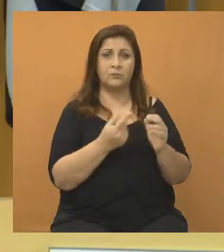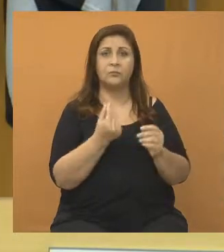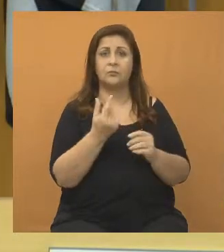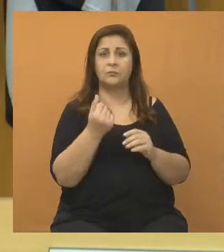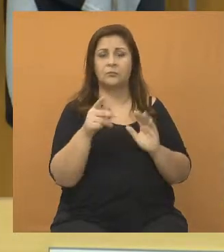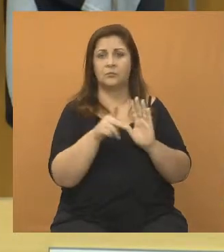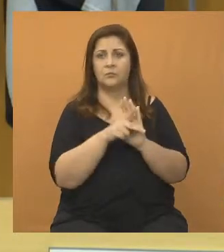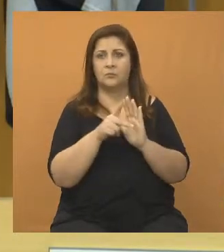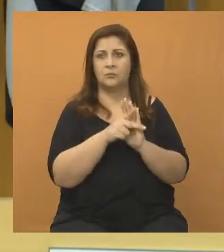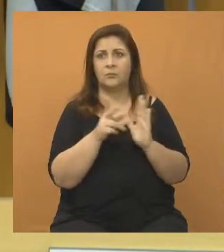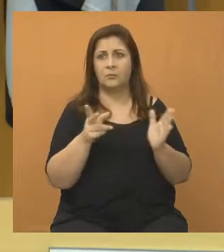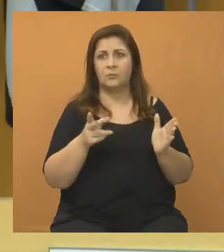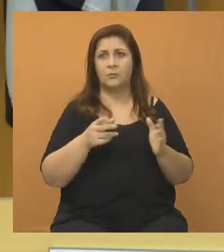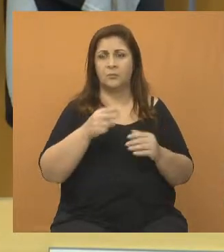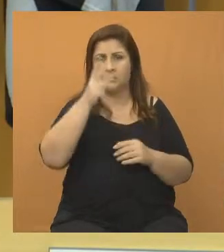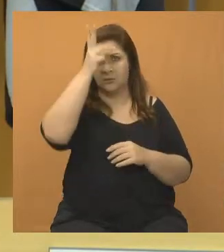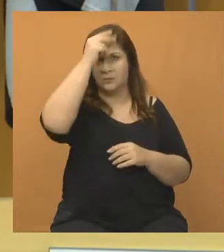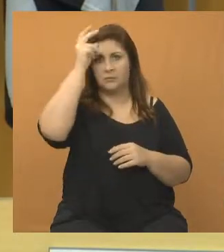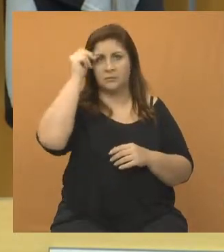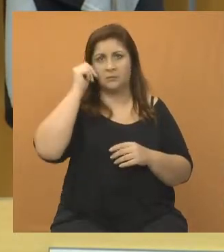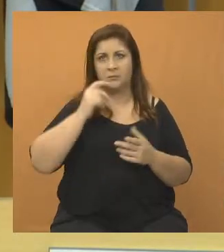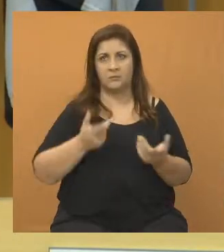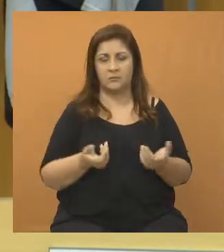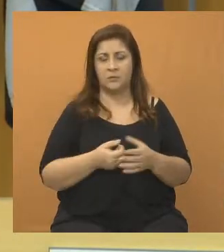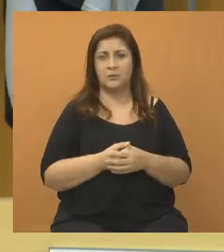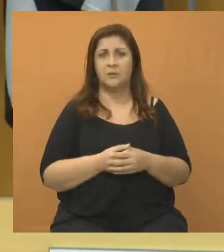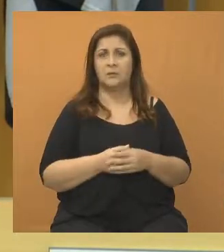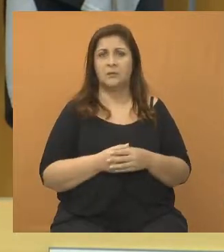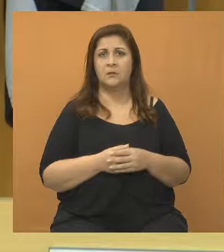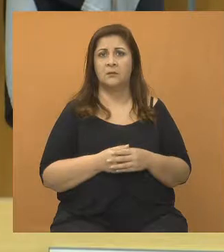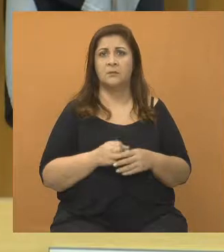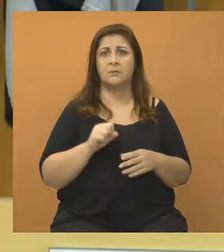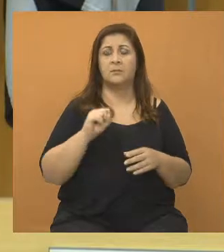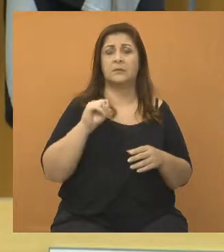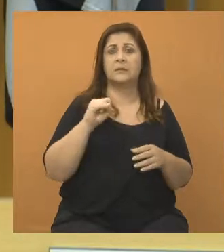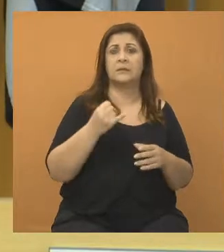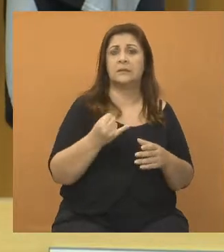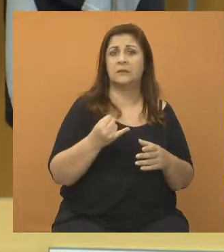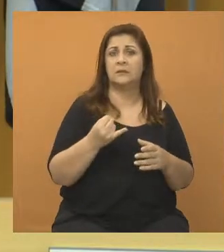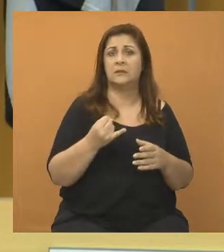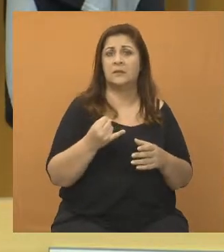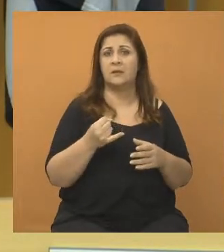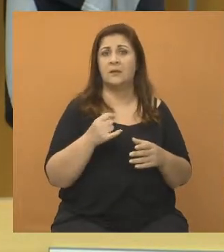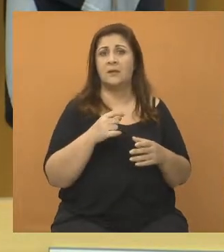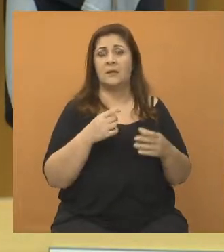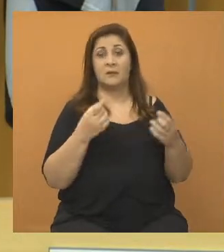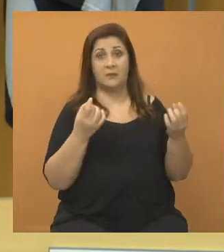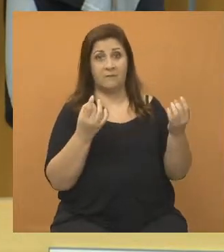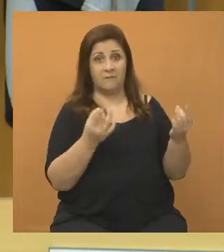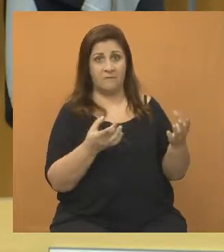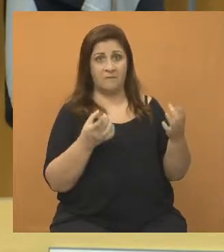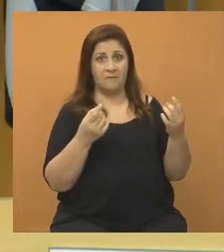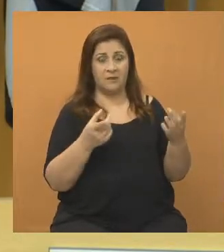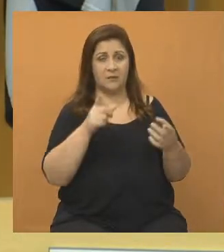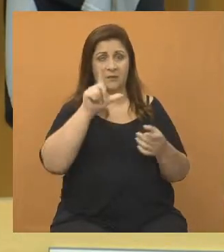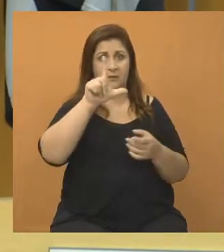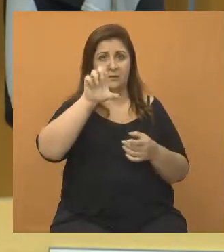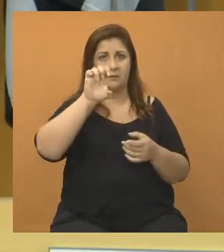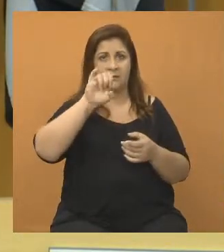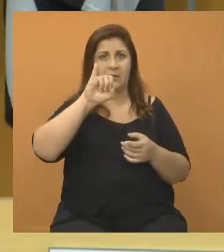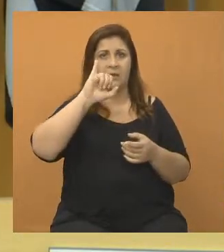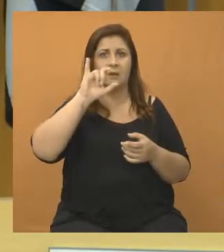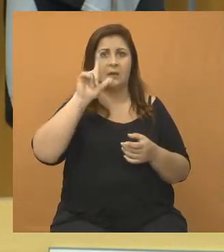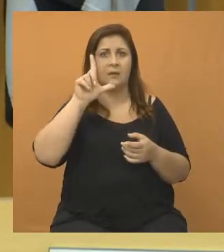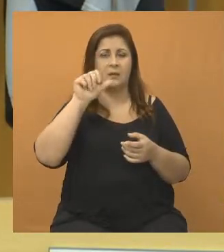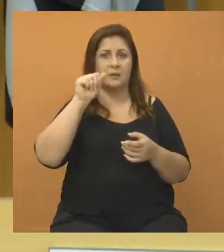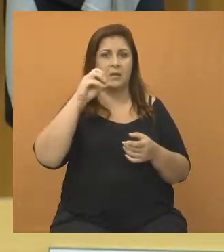se porventura for exitoso, né, o leilão desses imóveis, né, a gente entra com